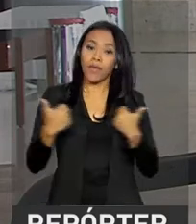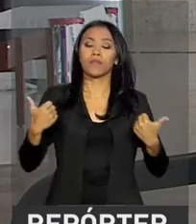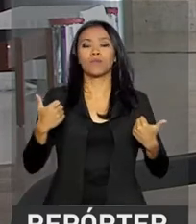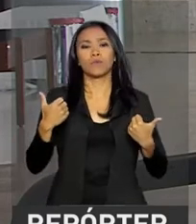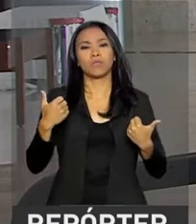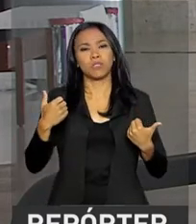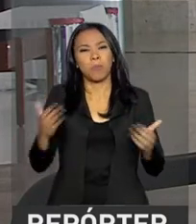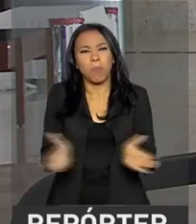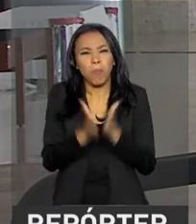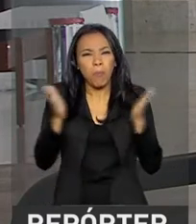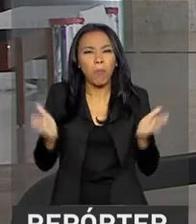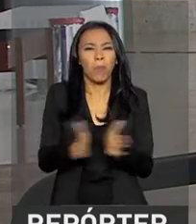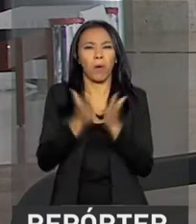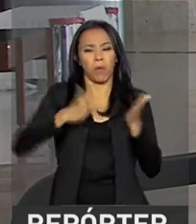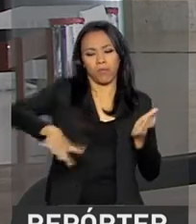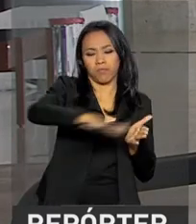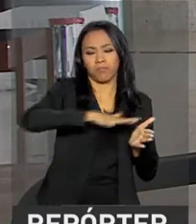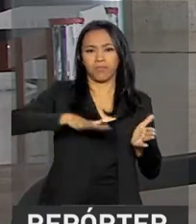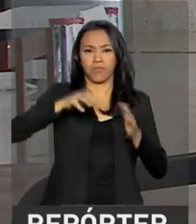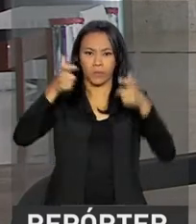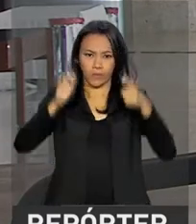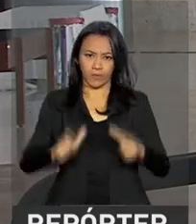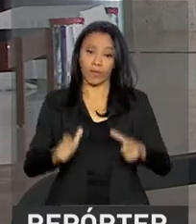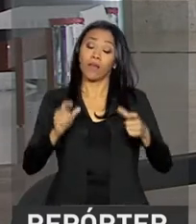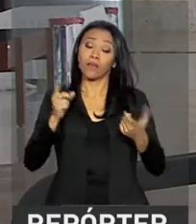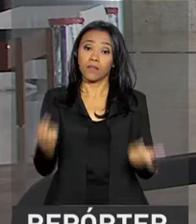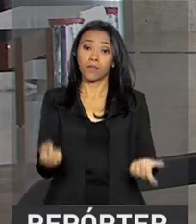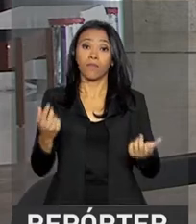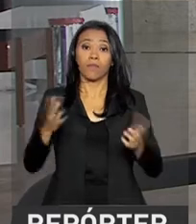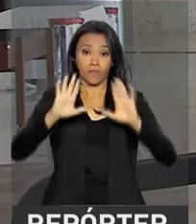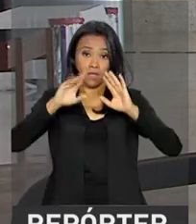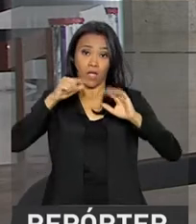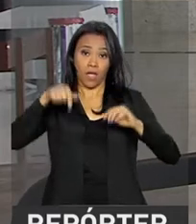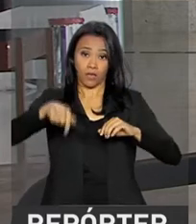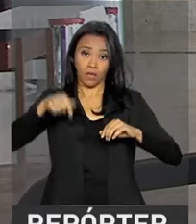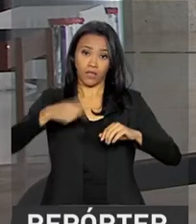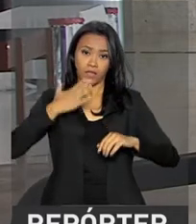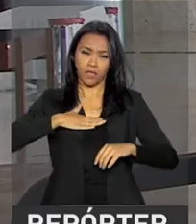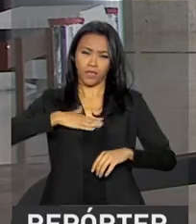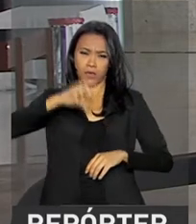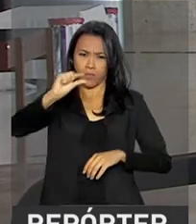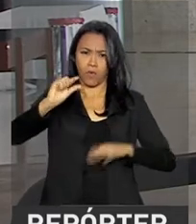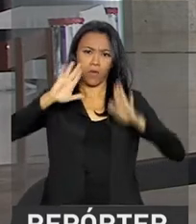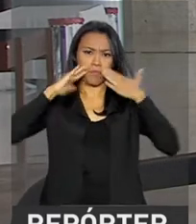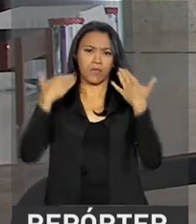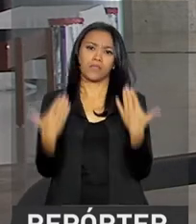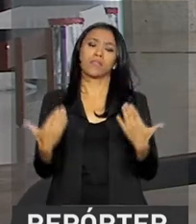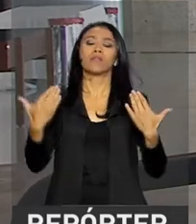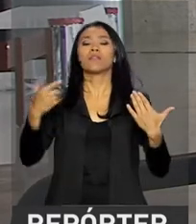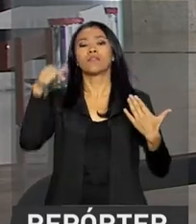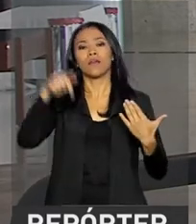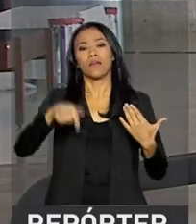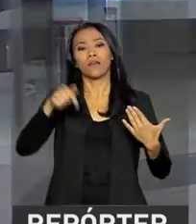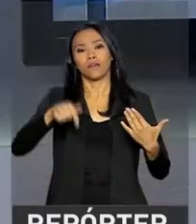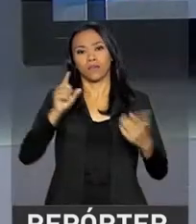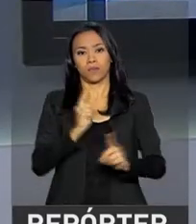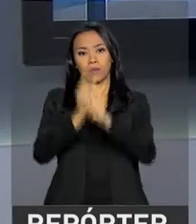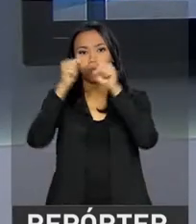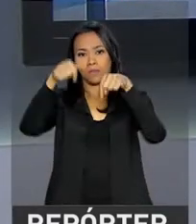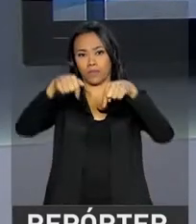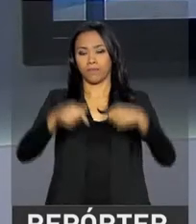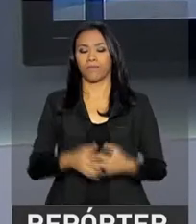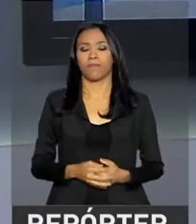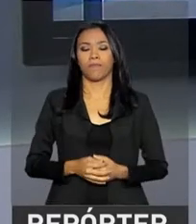de pobreza a tv nbr transmitir essa cerimônia ao vivo então daqui a pouco a partir das 11 da manhã carol é com